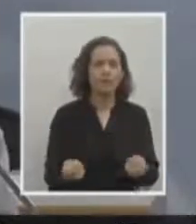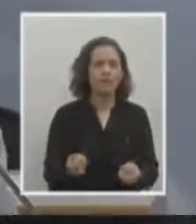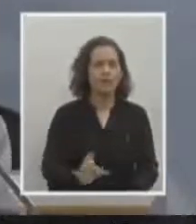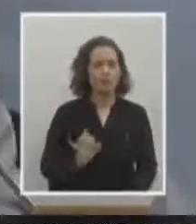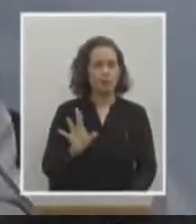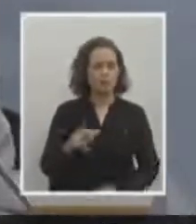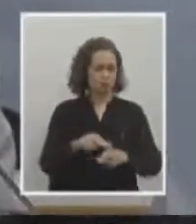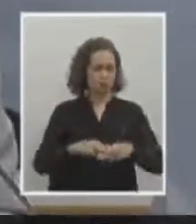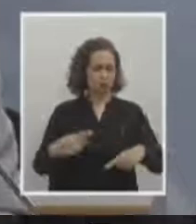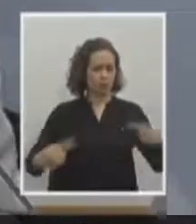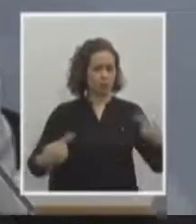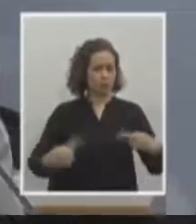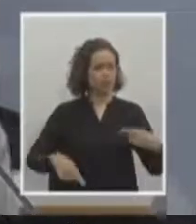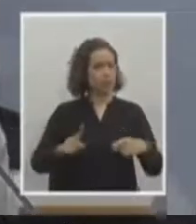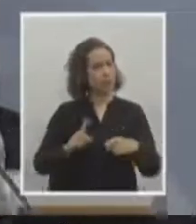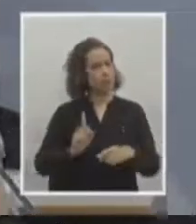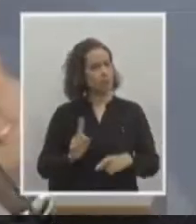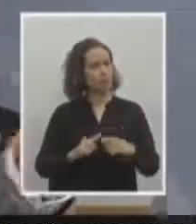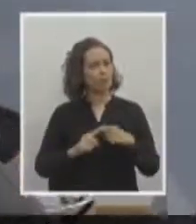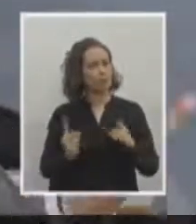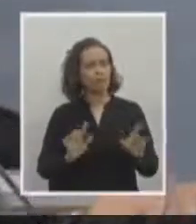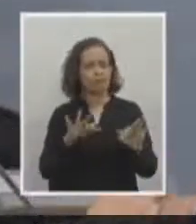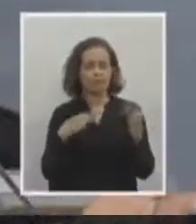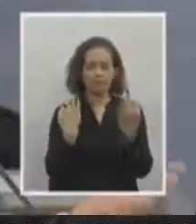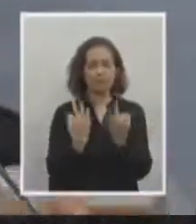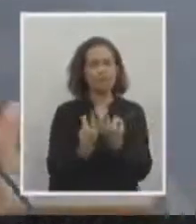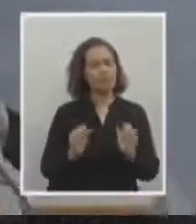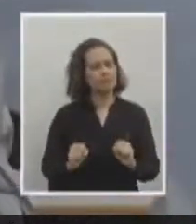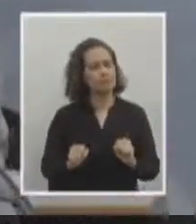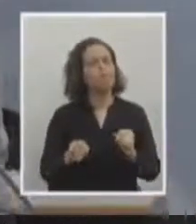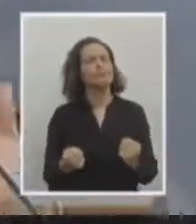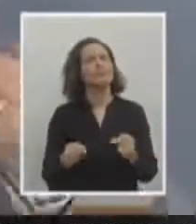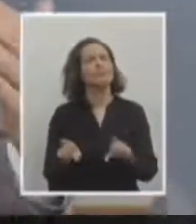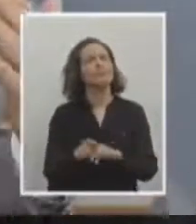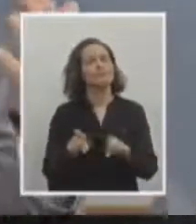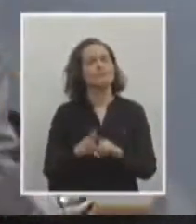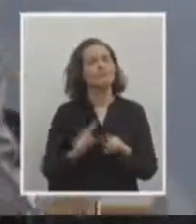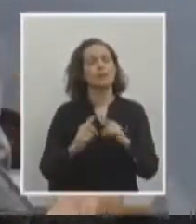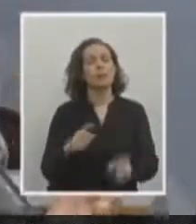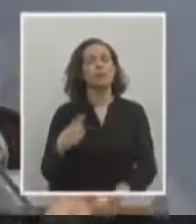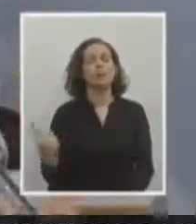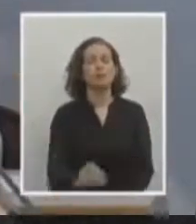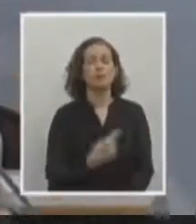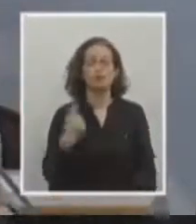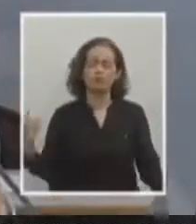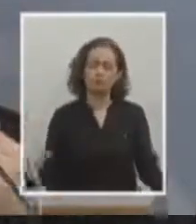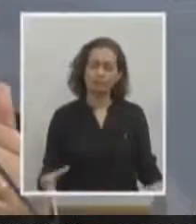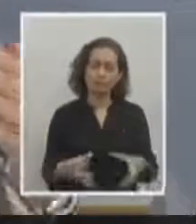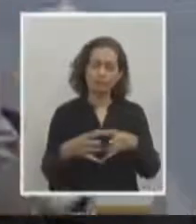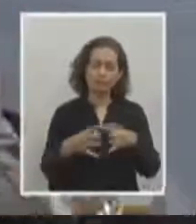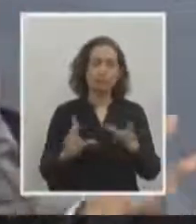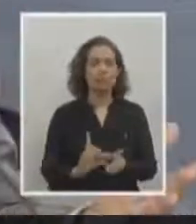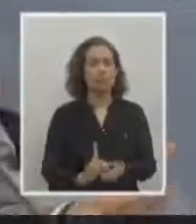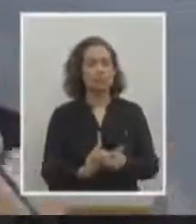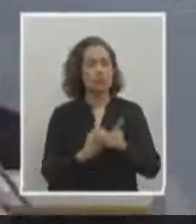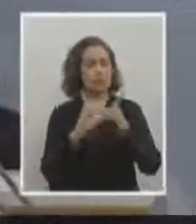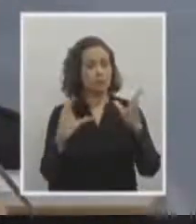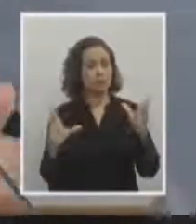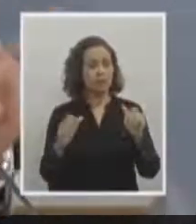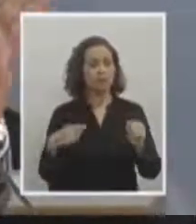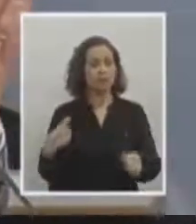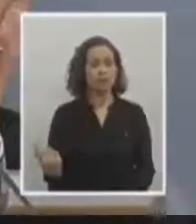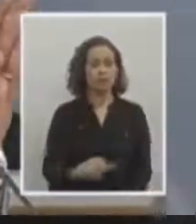dentes. Agora, temos que ser plural, temos que ser democrático, temos que ouvir a todos,